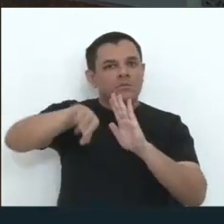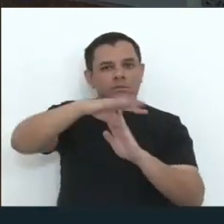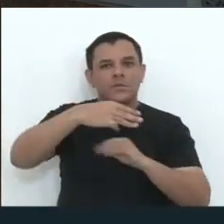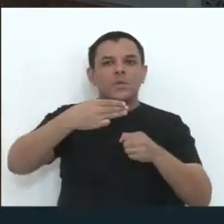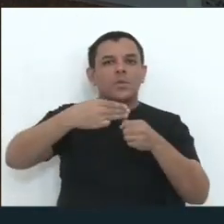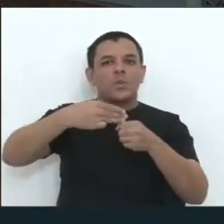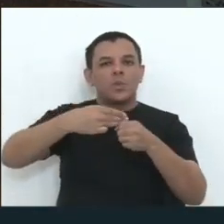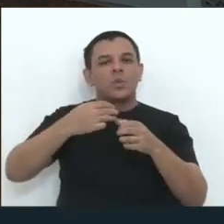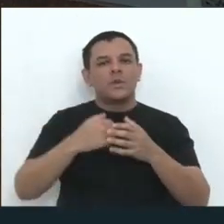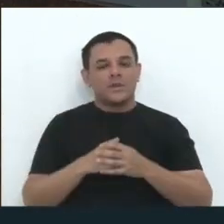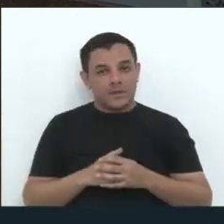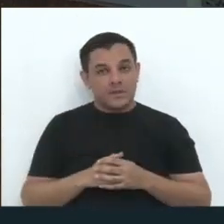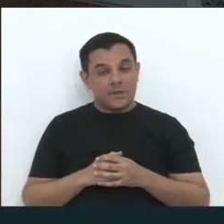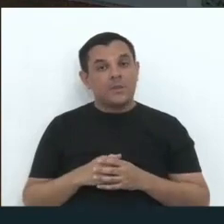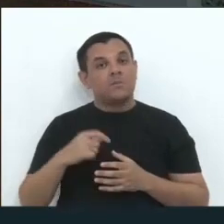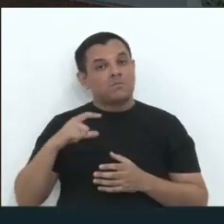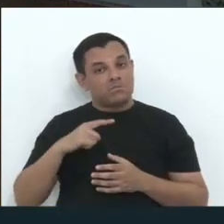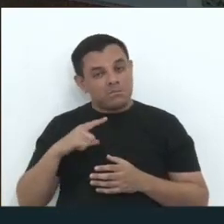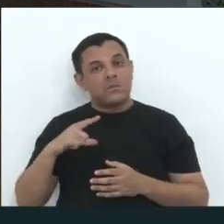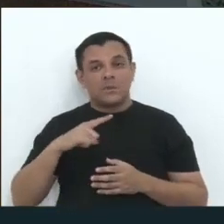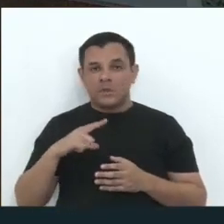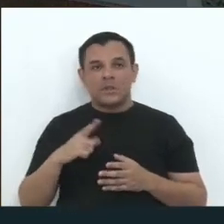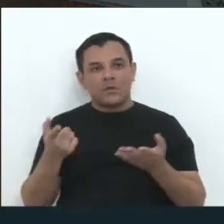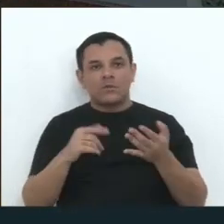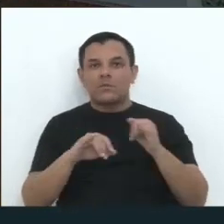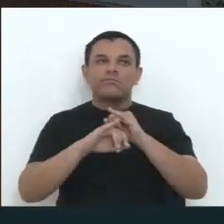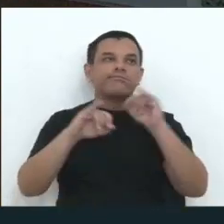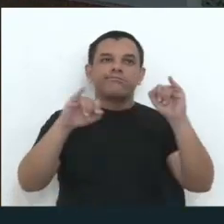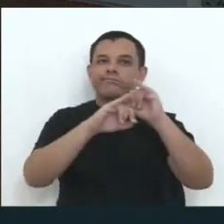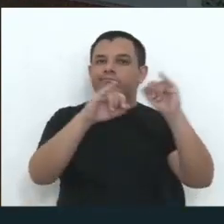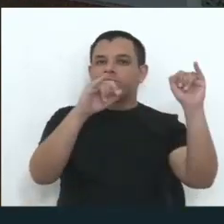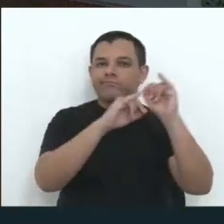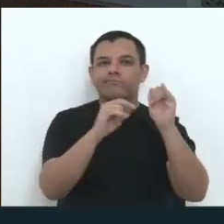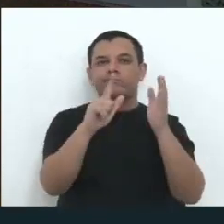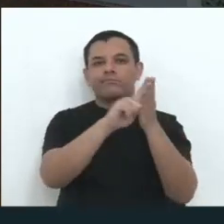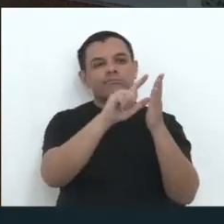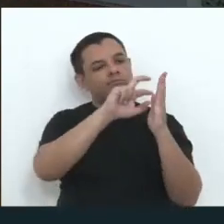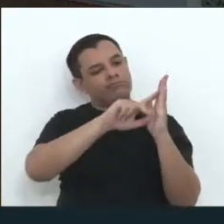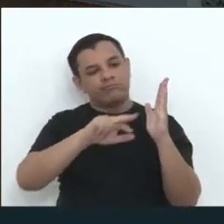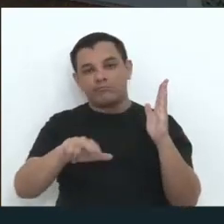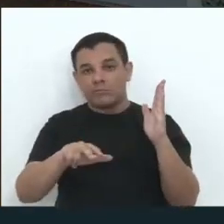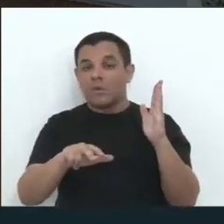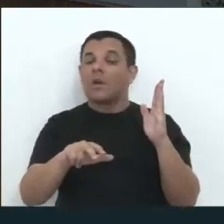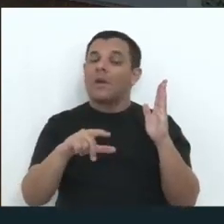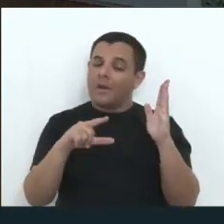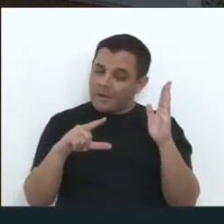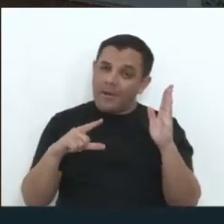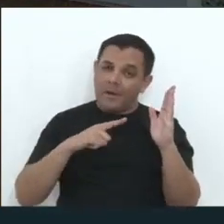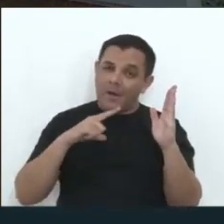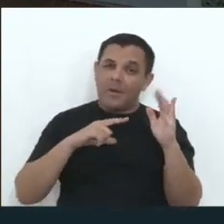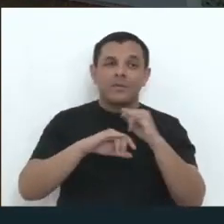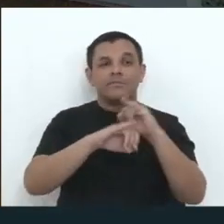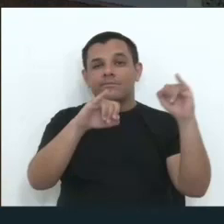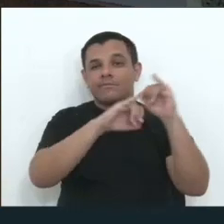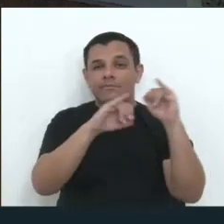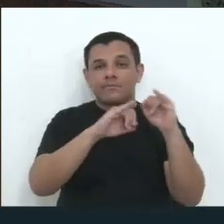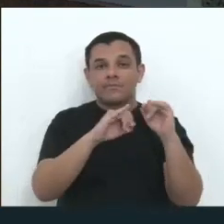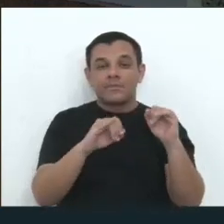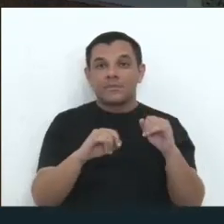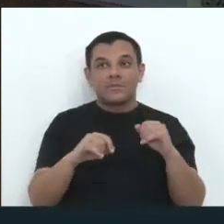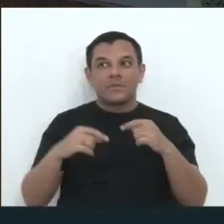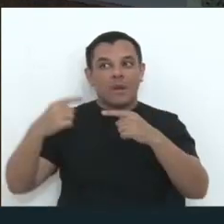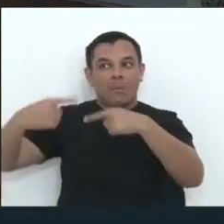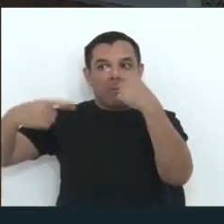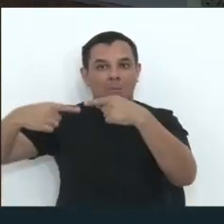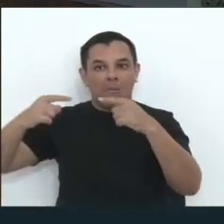e reportava ali notícias que vinha de encontro aos canais da política do